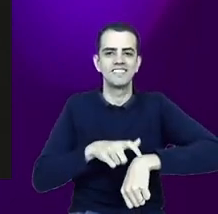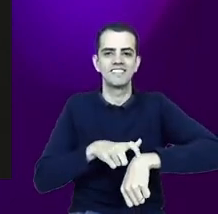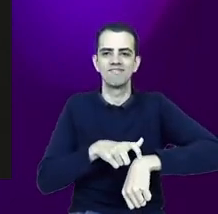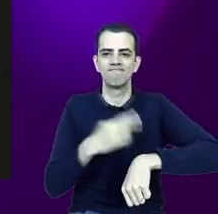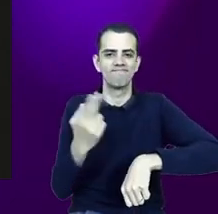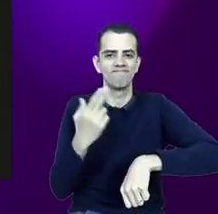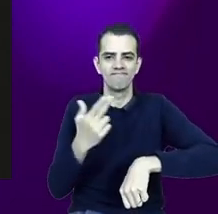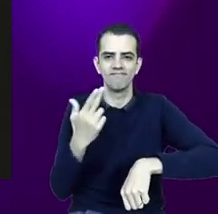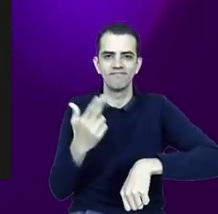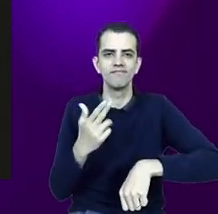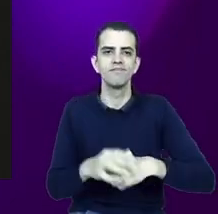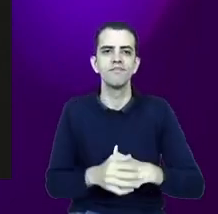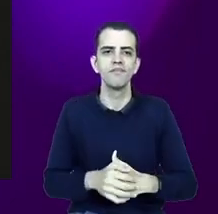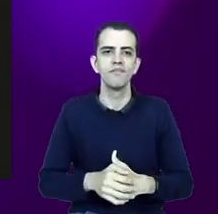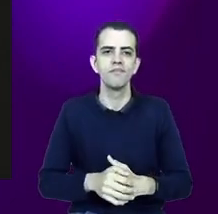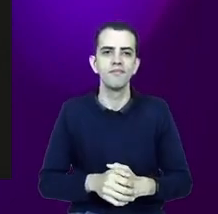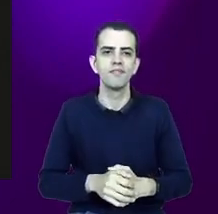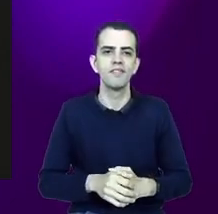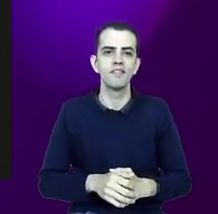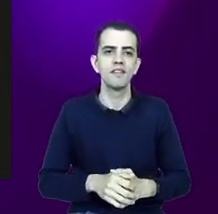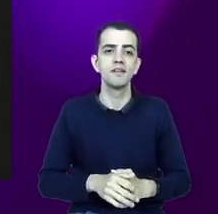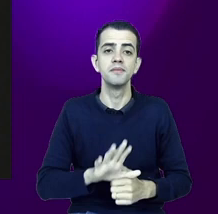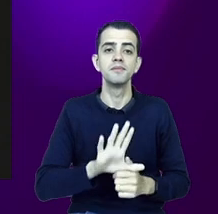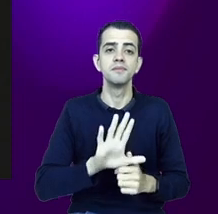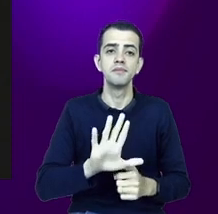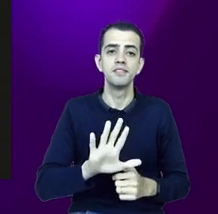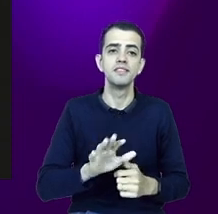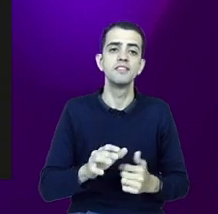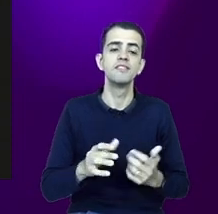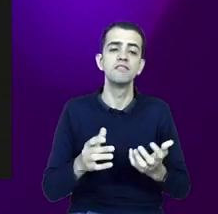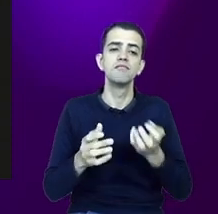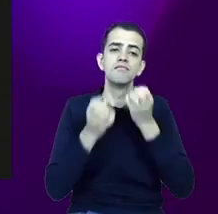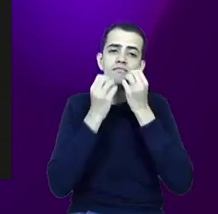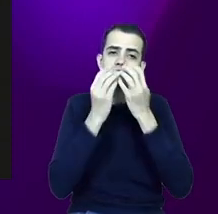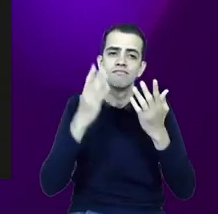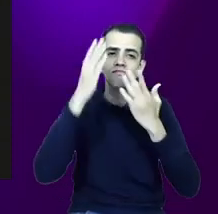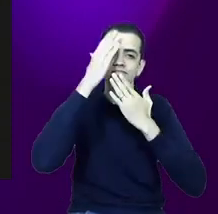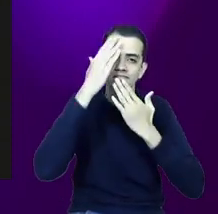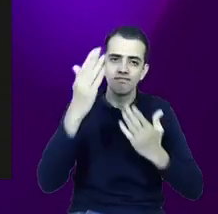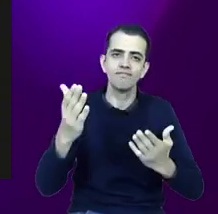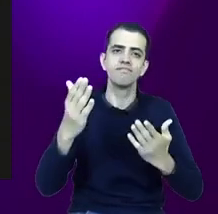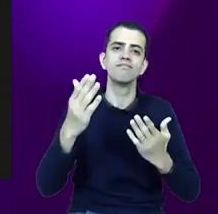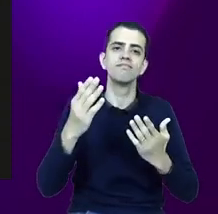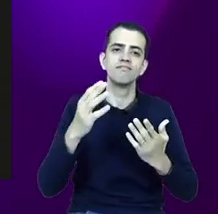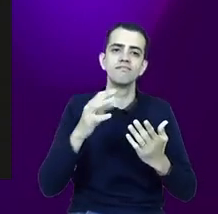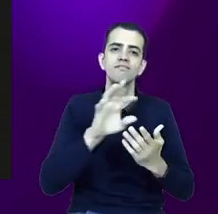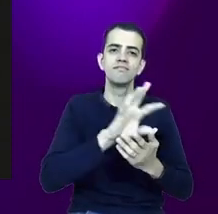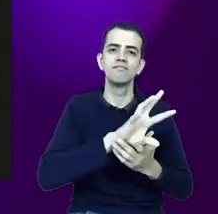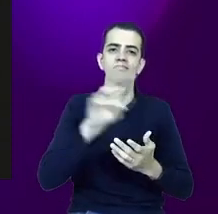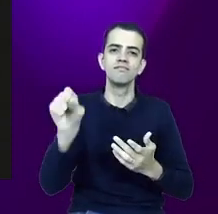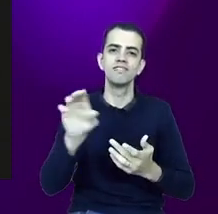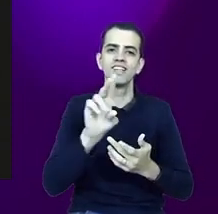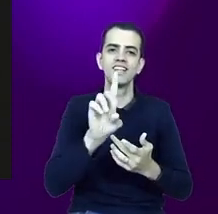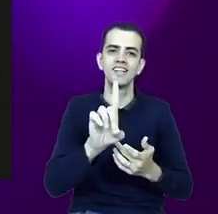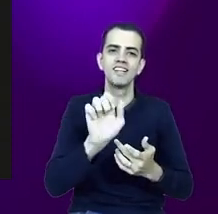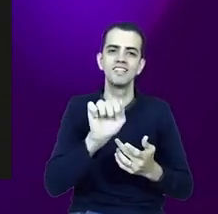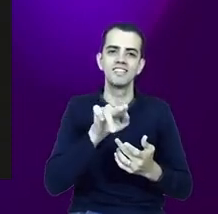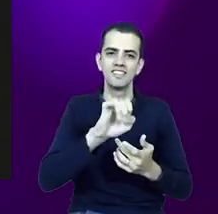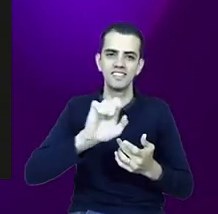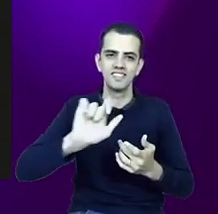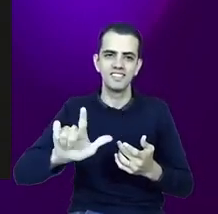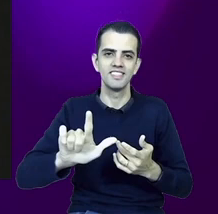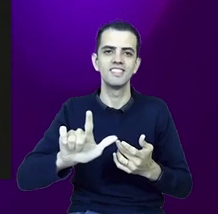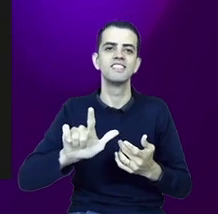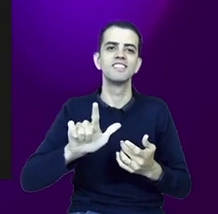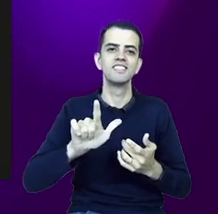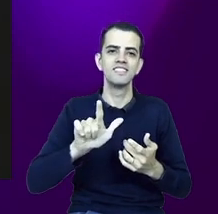tempo, e dessa forma eu agradeço também o Daniel pela participação,